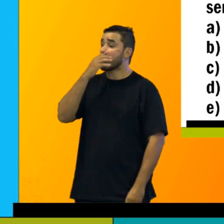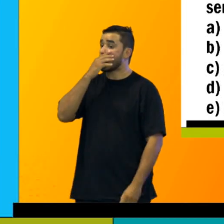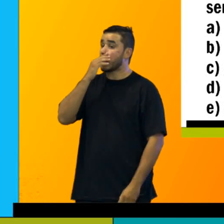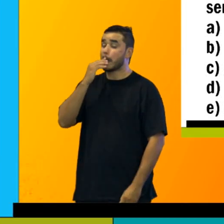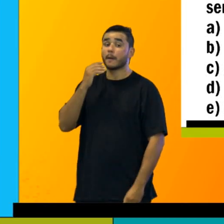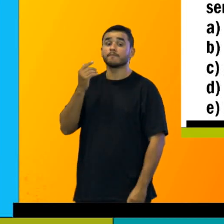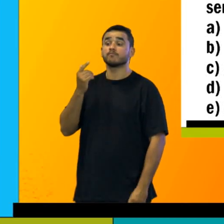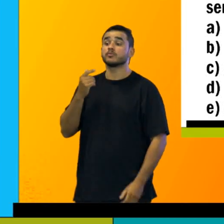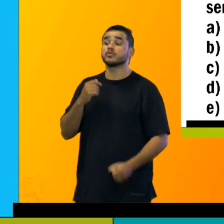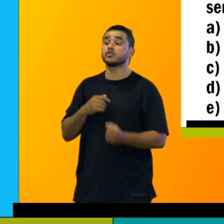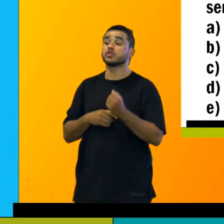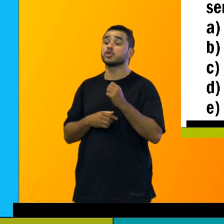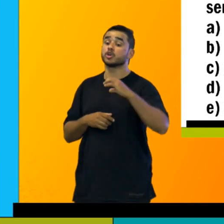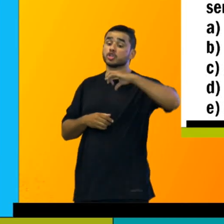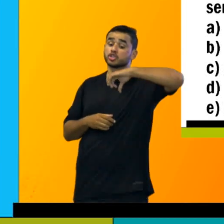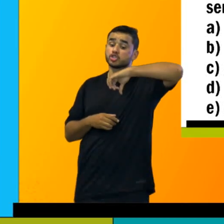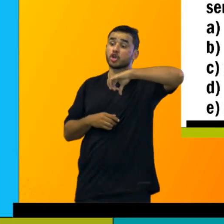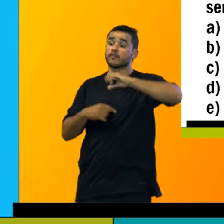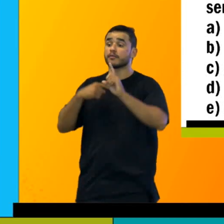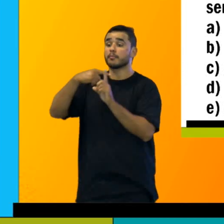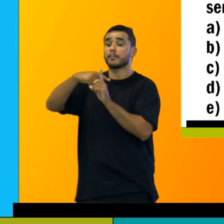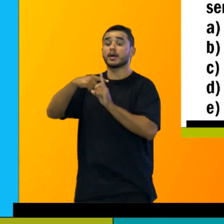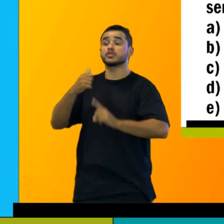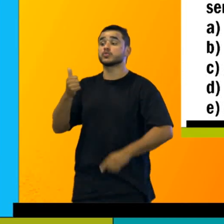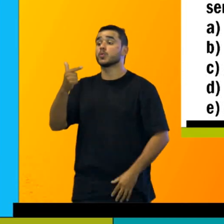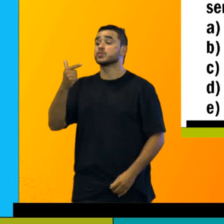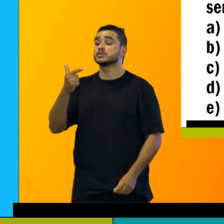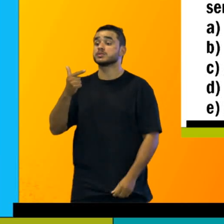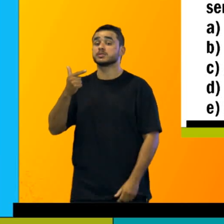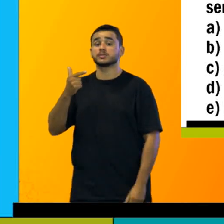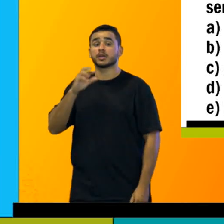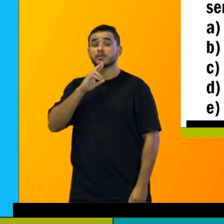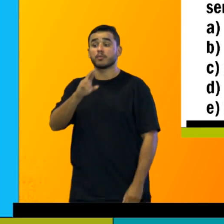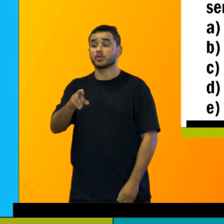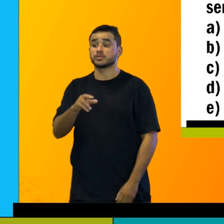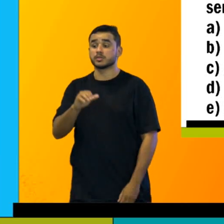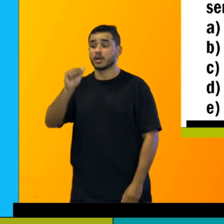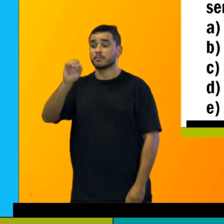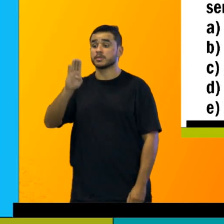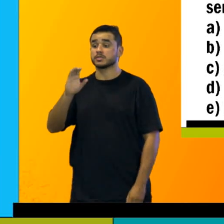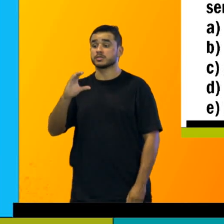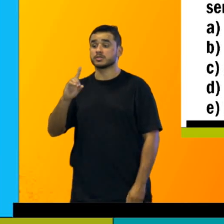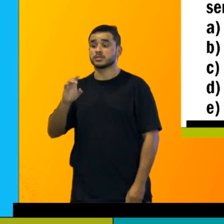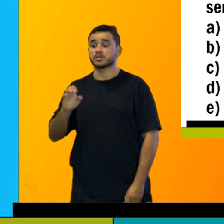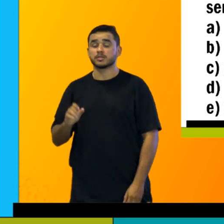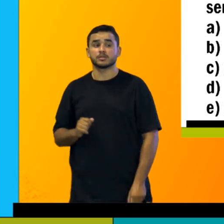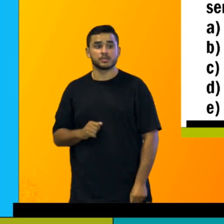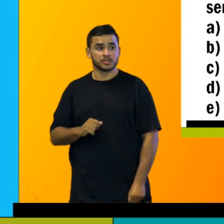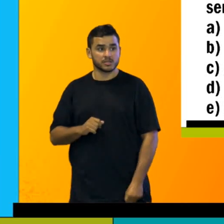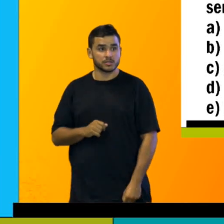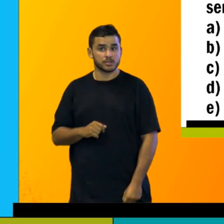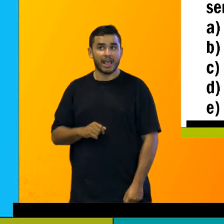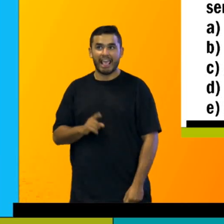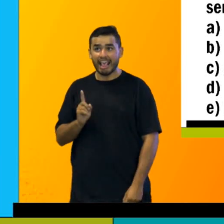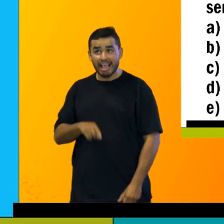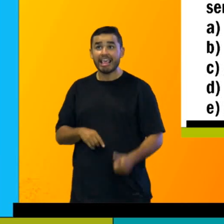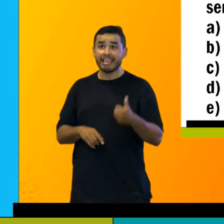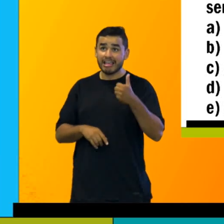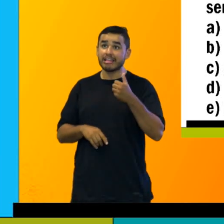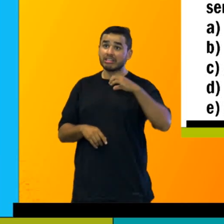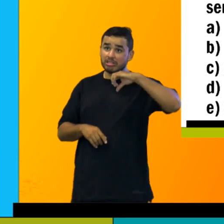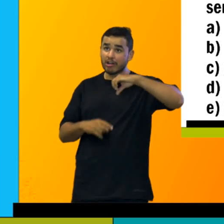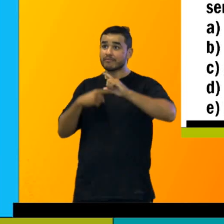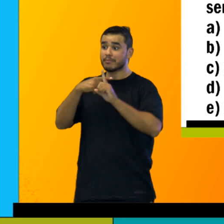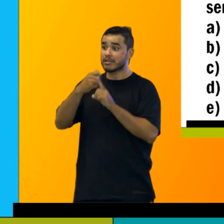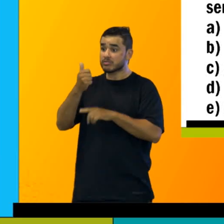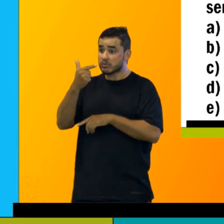12. Ele quer saber quanto é 9 mais 12. Professor, já sei, 9 mais 12 é 21.